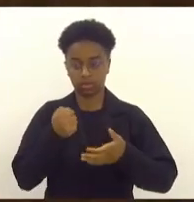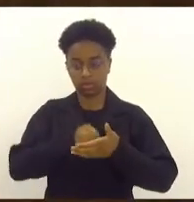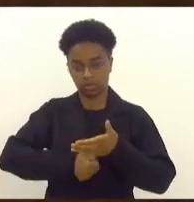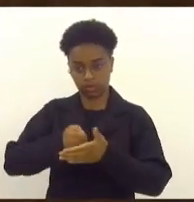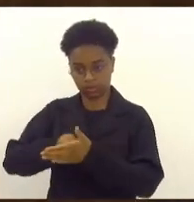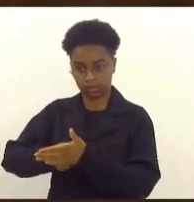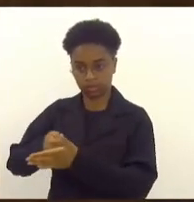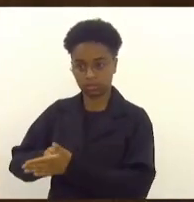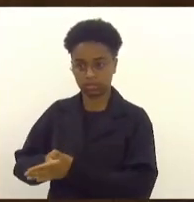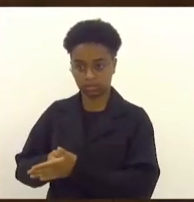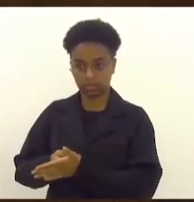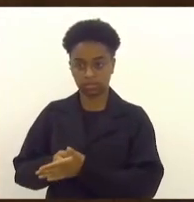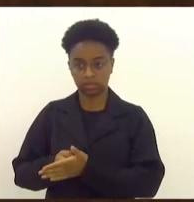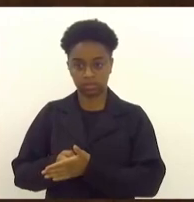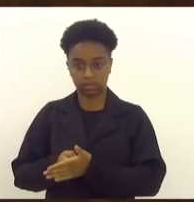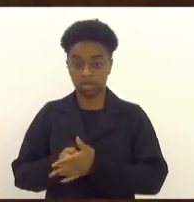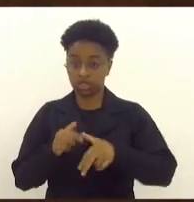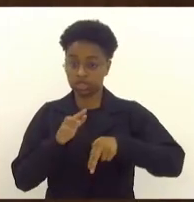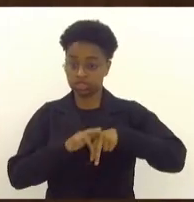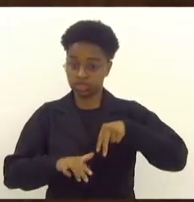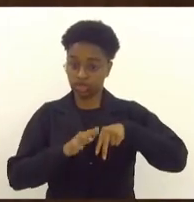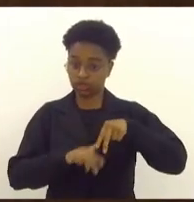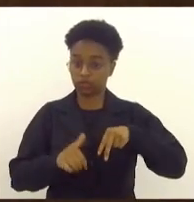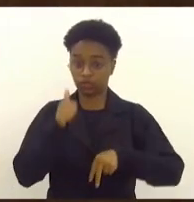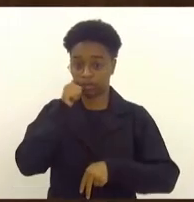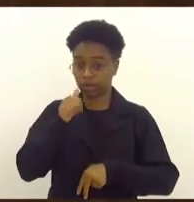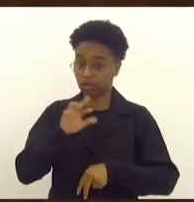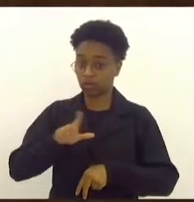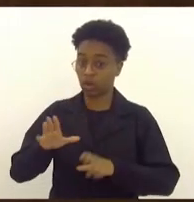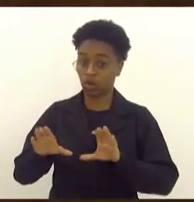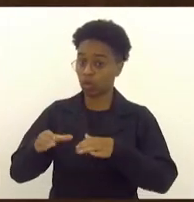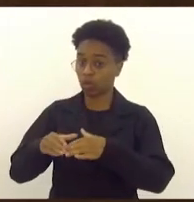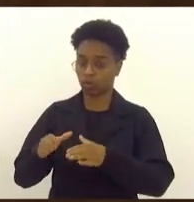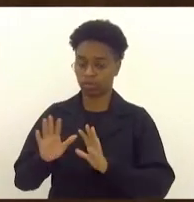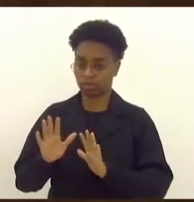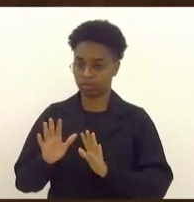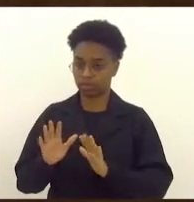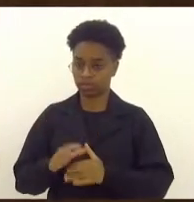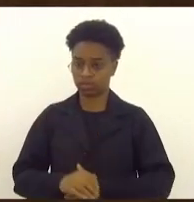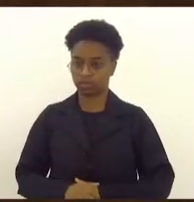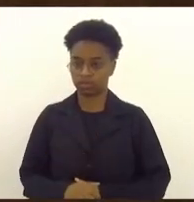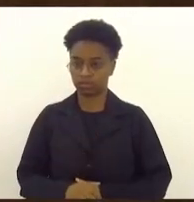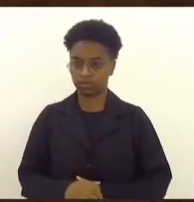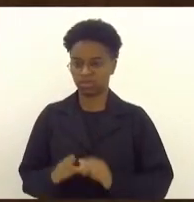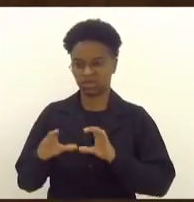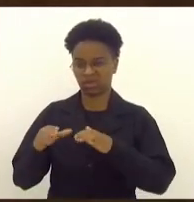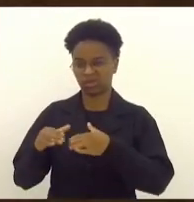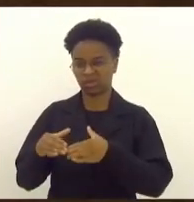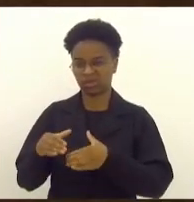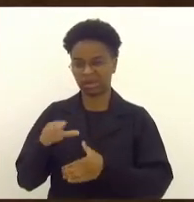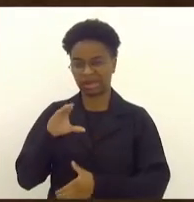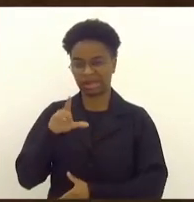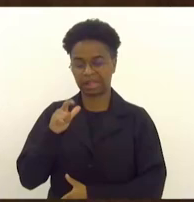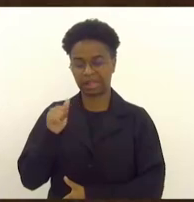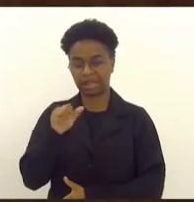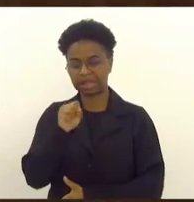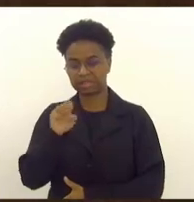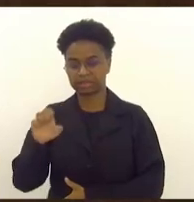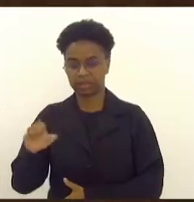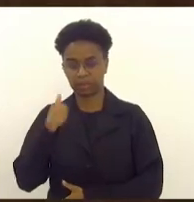lutadoras o gênero feminino e não é classe classe da mulher é